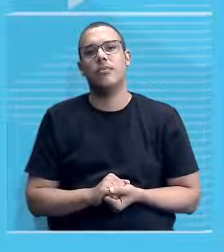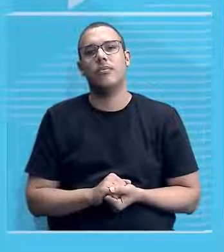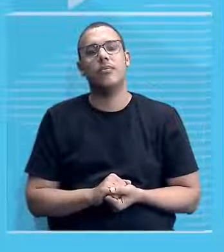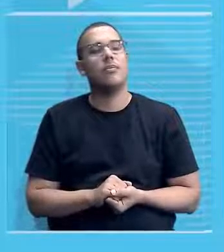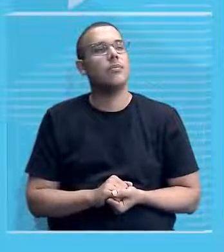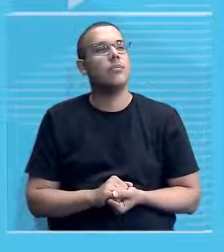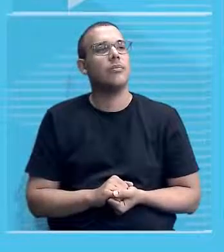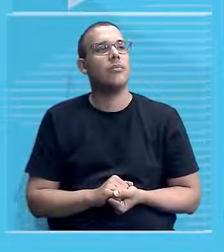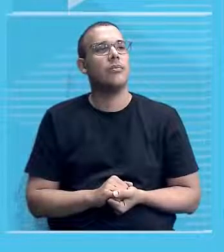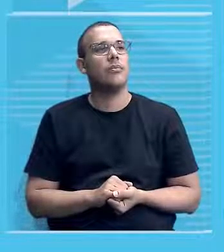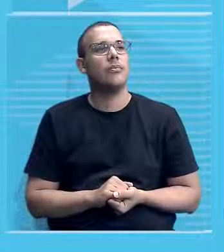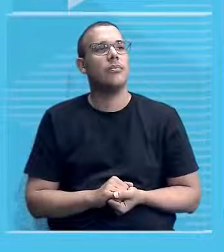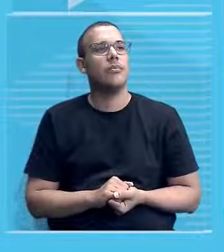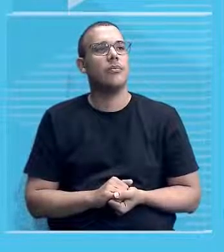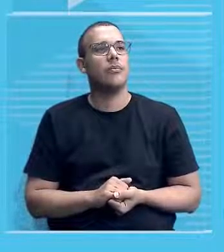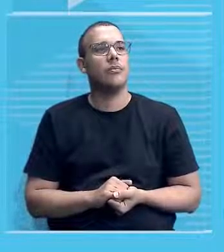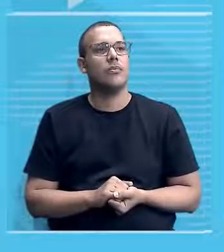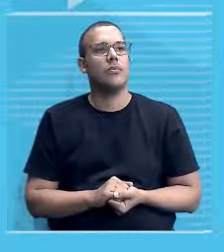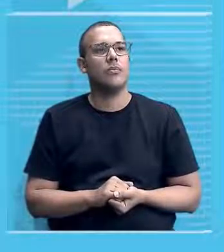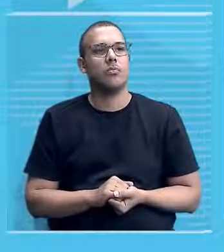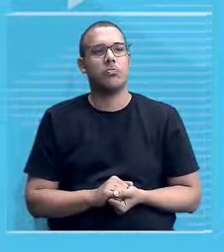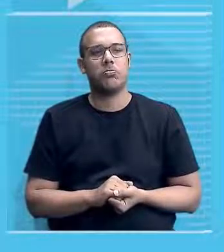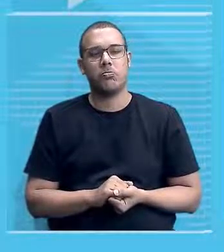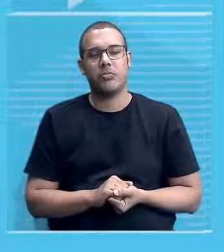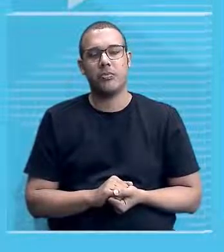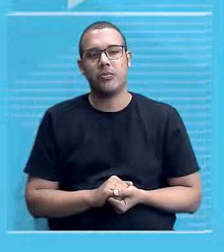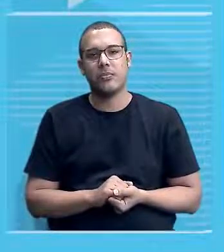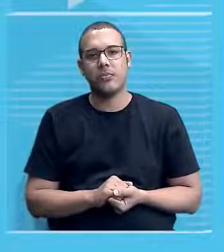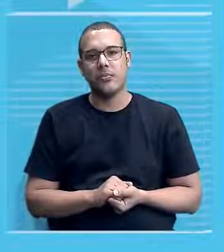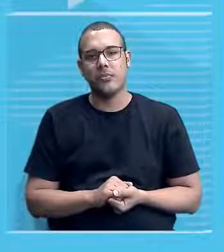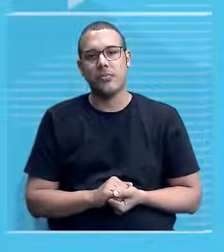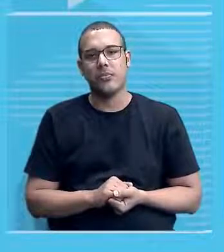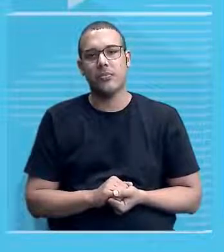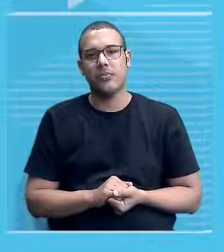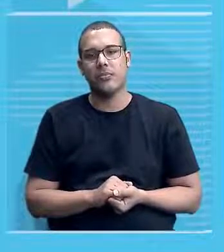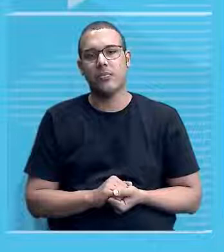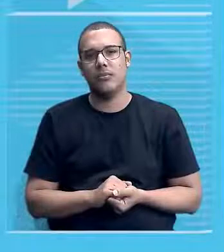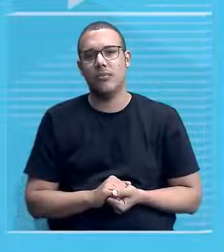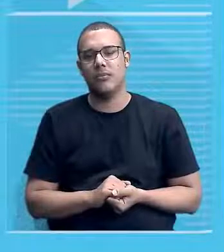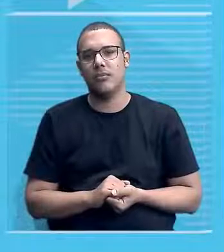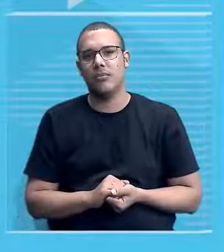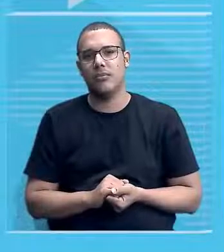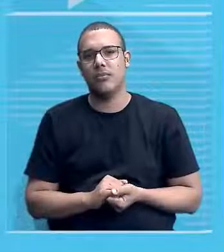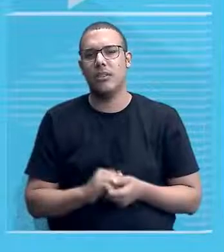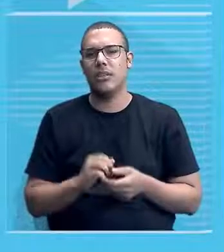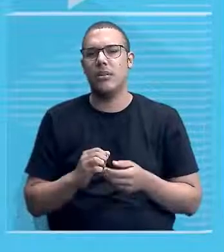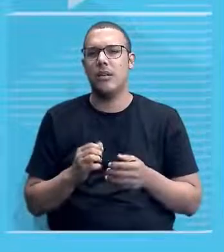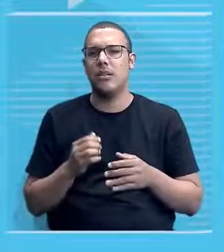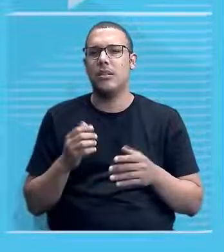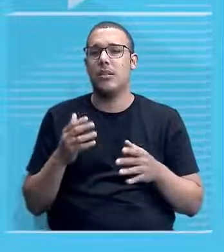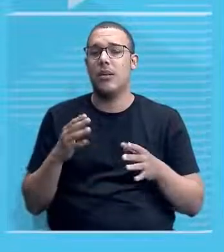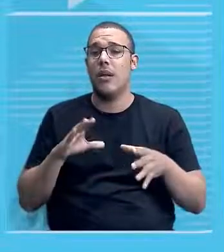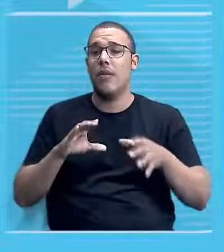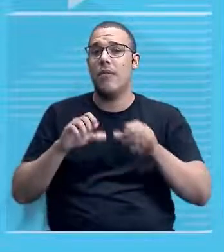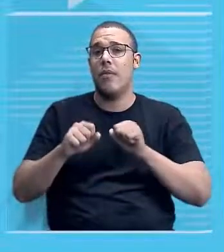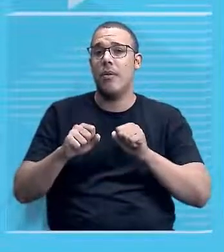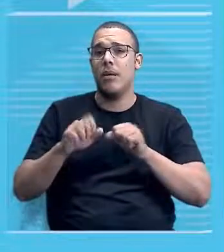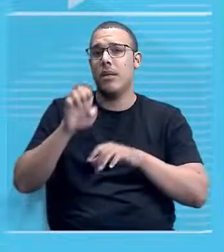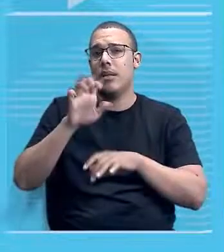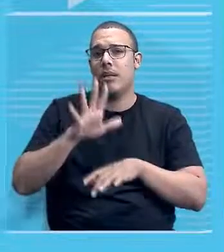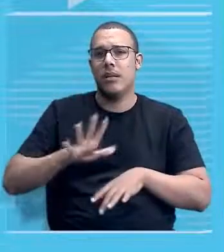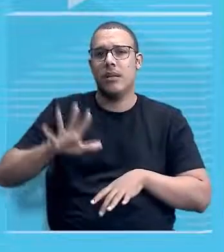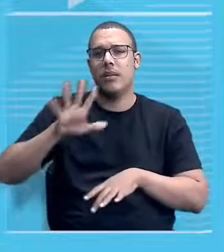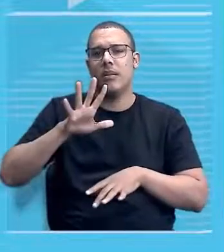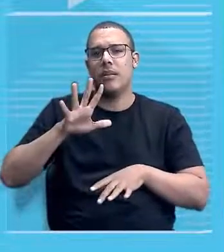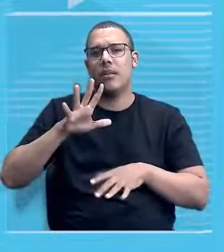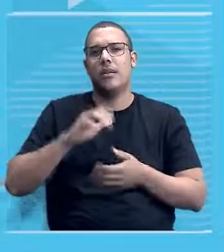aí Ele trabalha muito bem ele tem essa formação europeia intelectualmente então ele